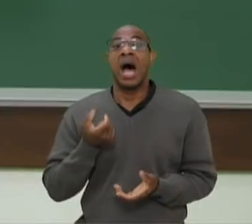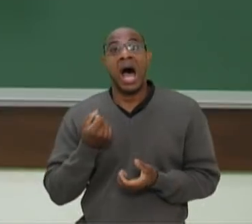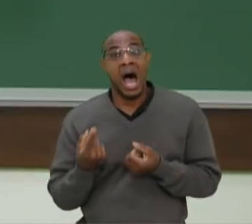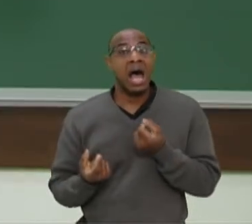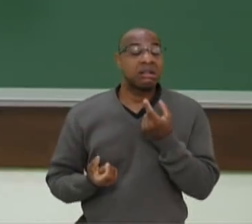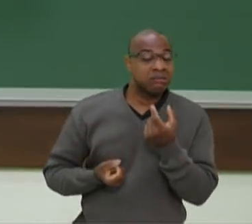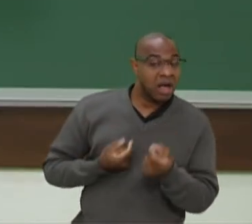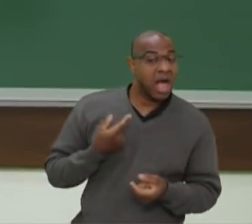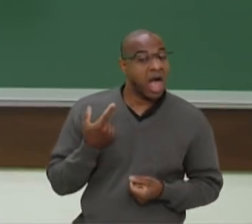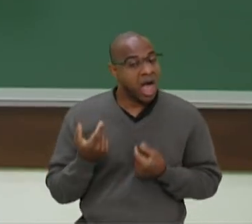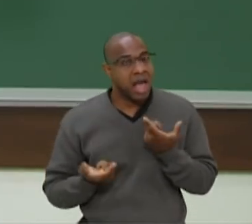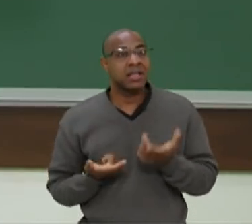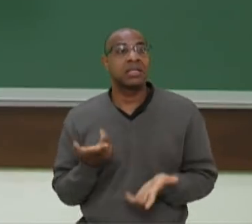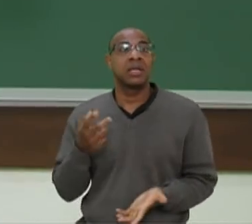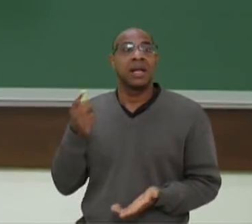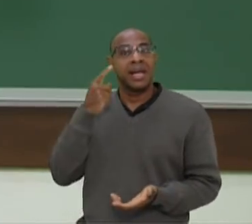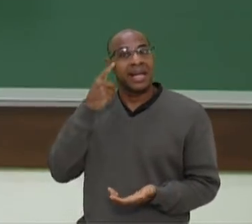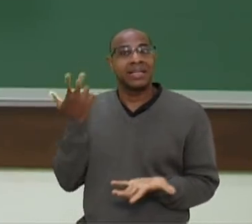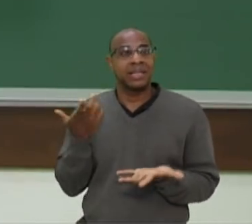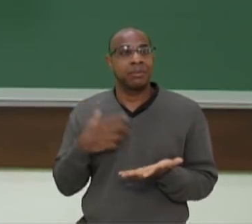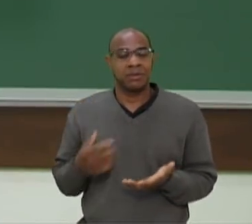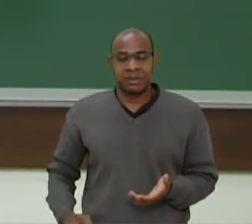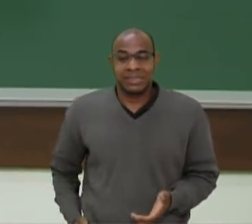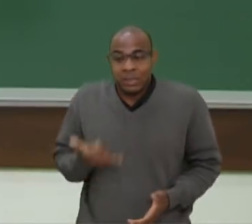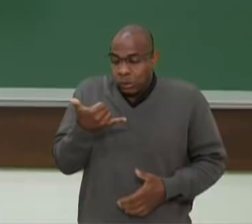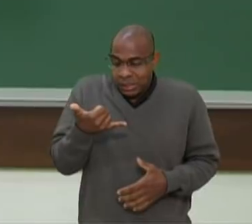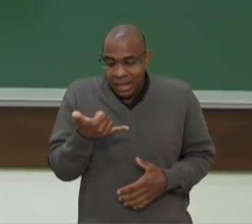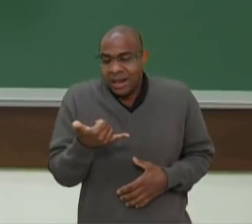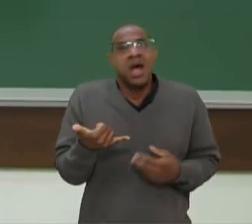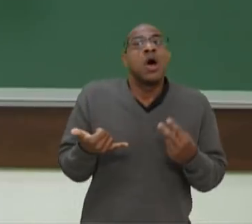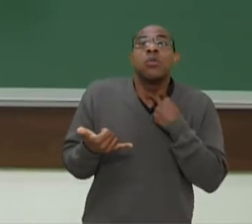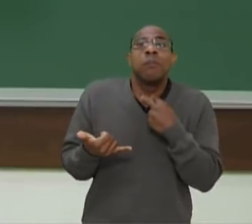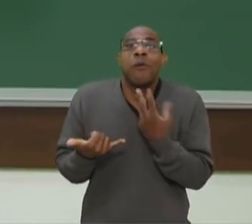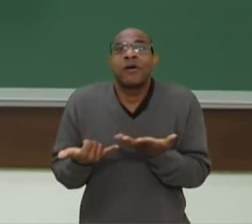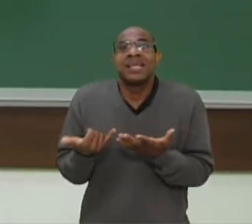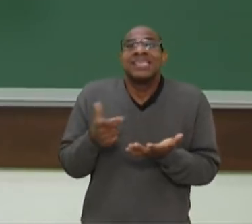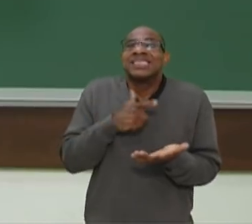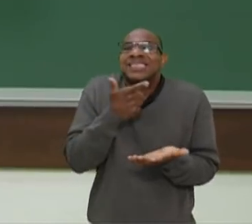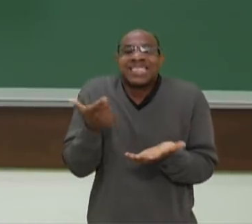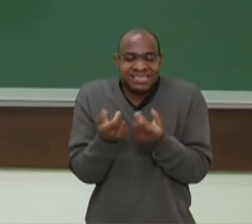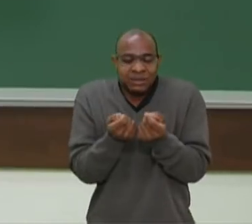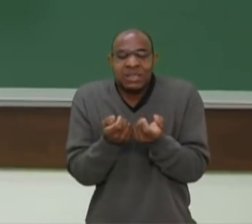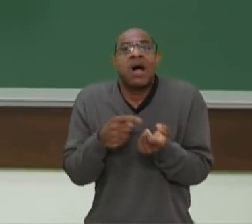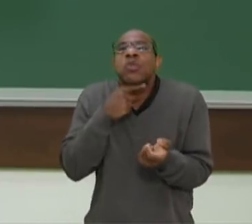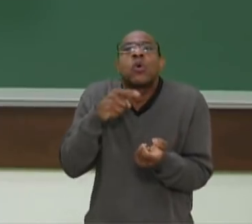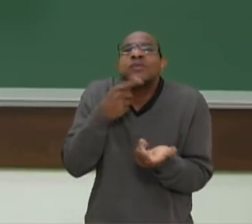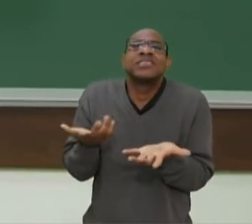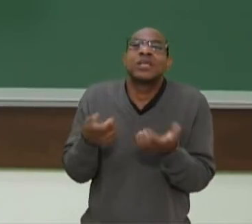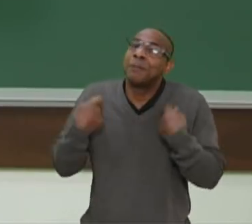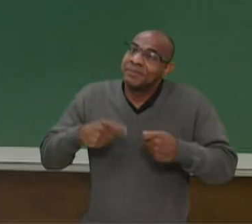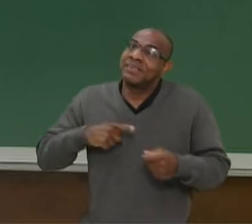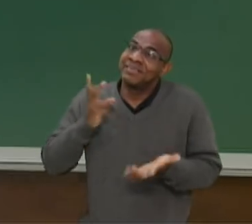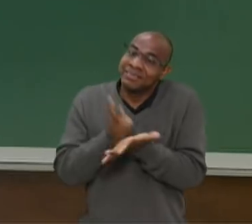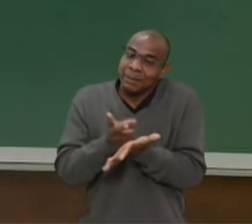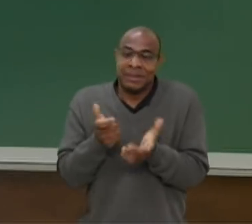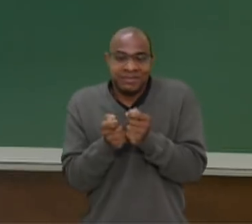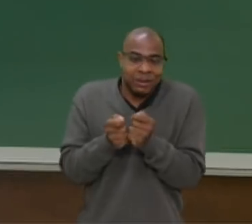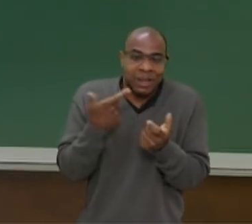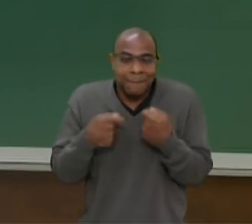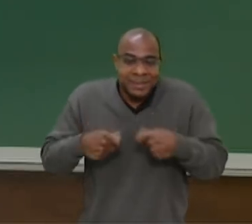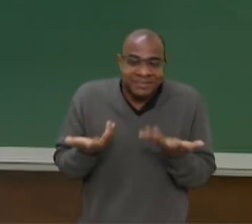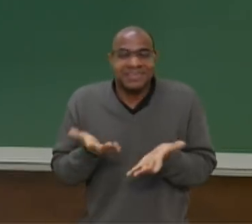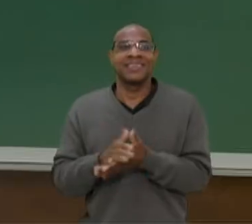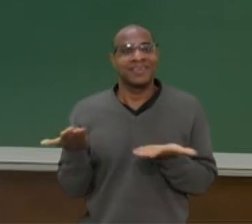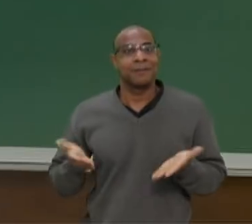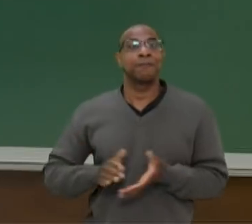eu acabo, né, me pegando nessa situação, assim, que não consigo ficar sem o celular. Essas pessoas entram num